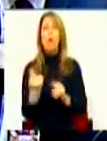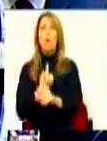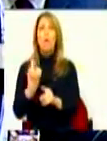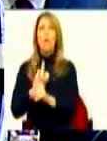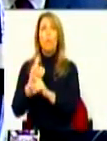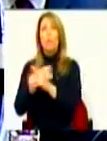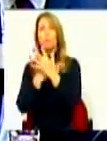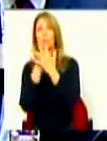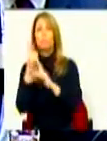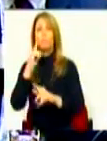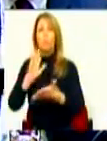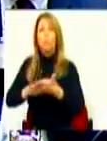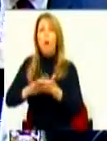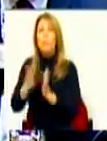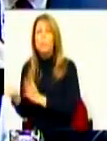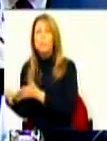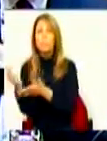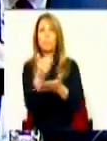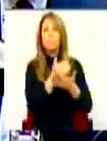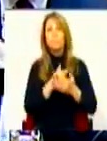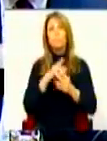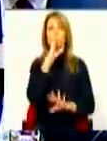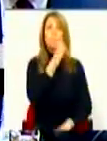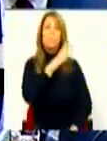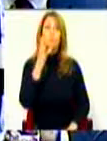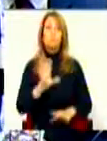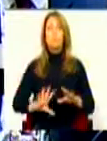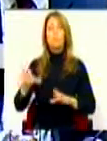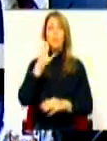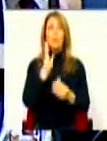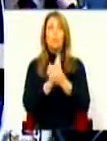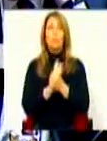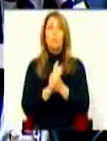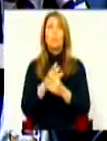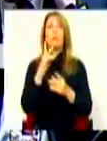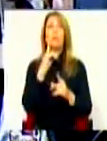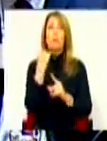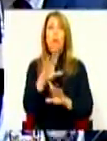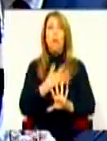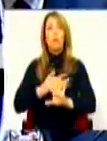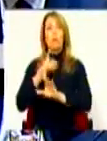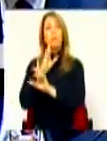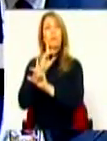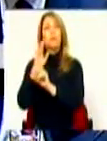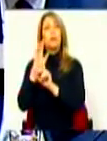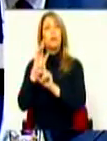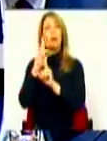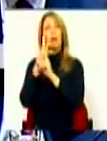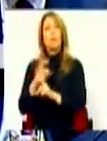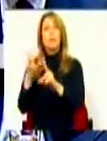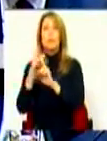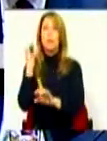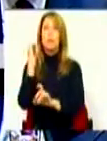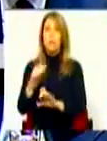de obtenção de prova e a aplicação dos mecanismos processuais reservados à investigação dos crimes mais graves e